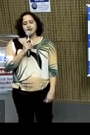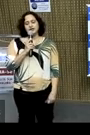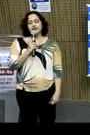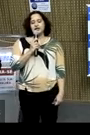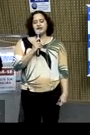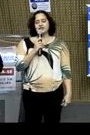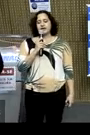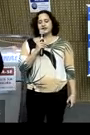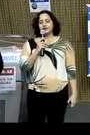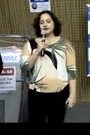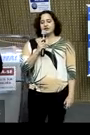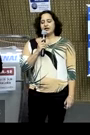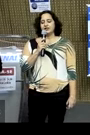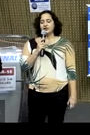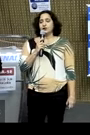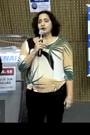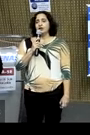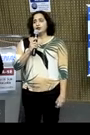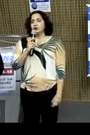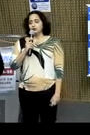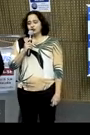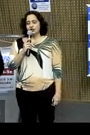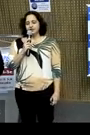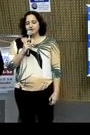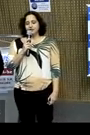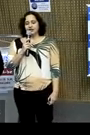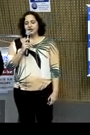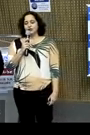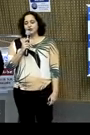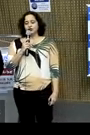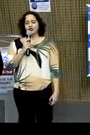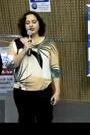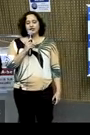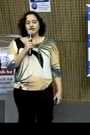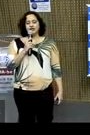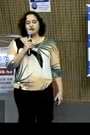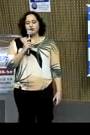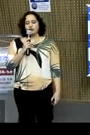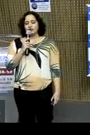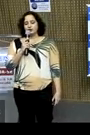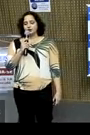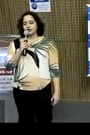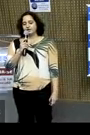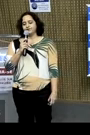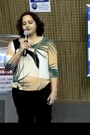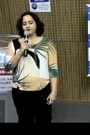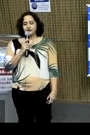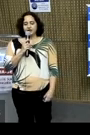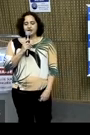As especialidades mais solicitadas são endodontia, radiologia e a consulta